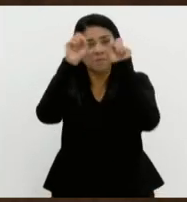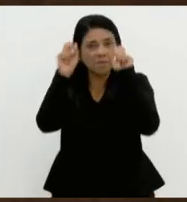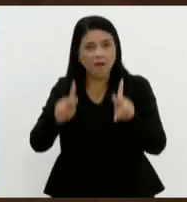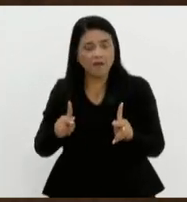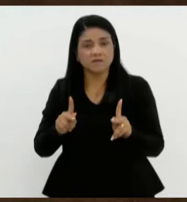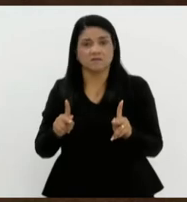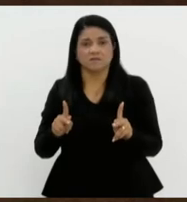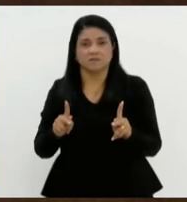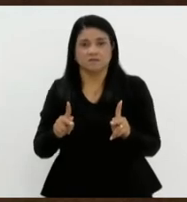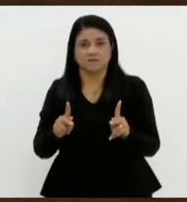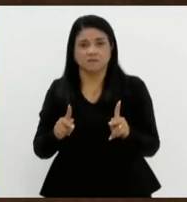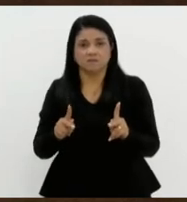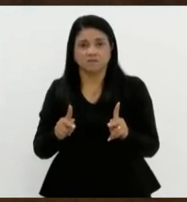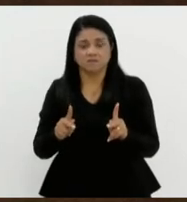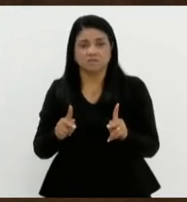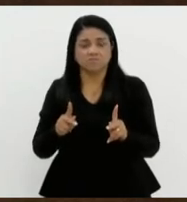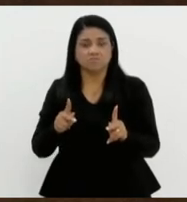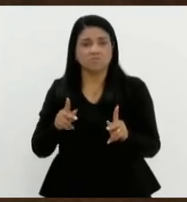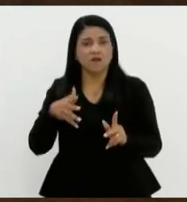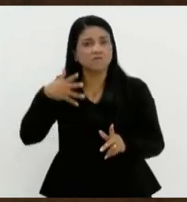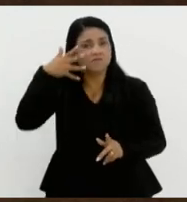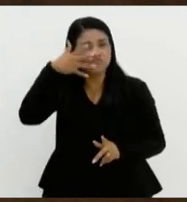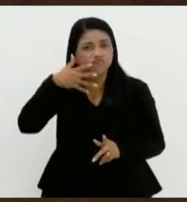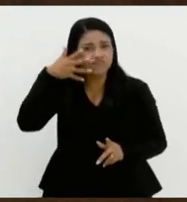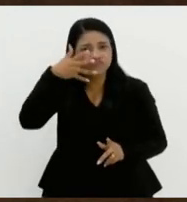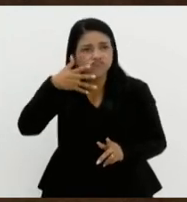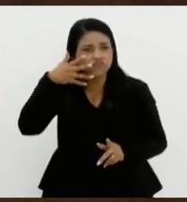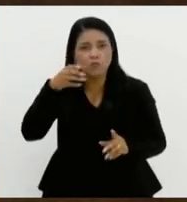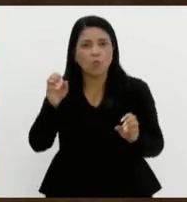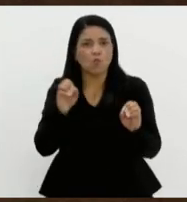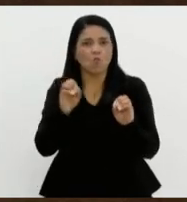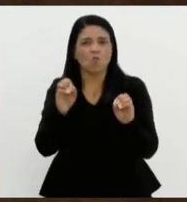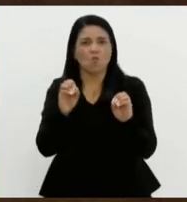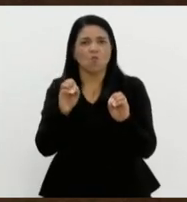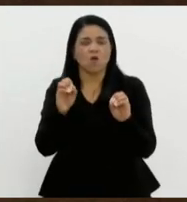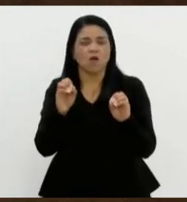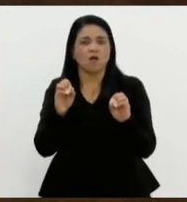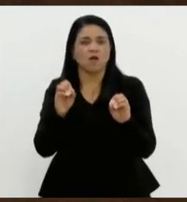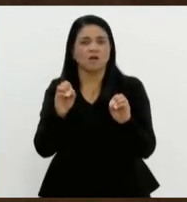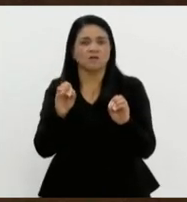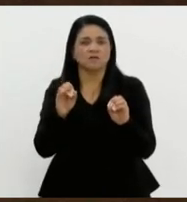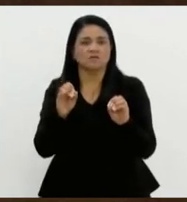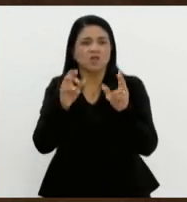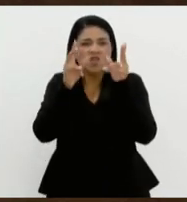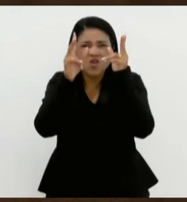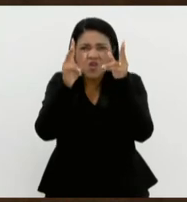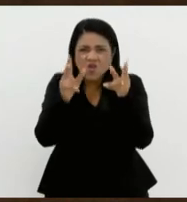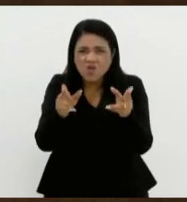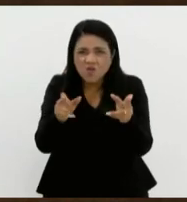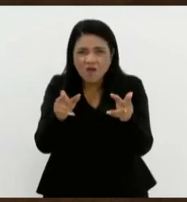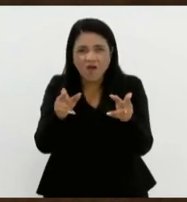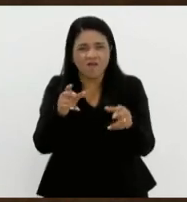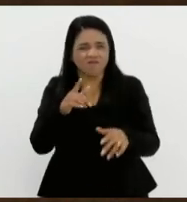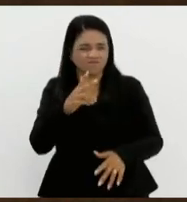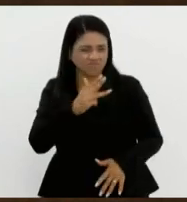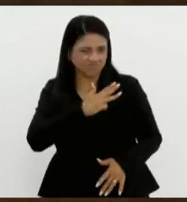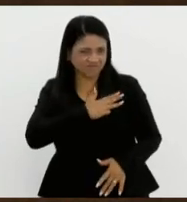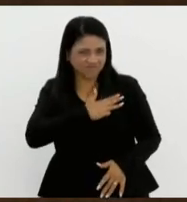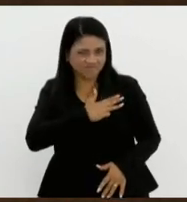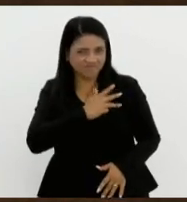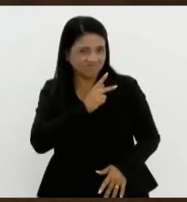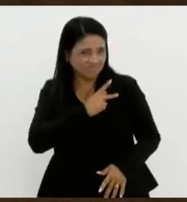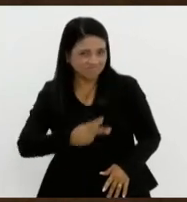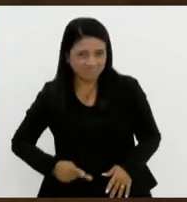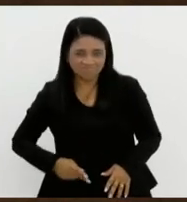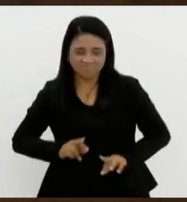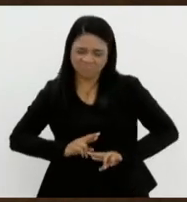declarações minimamente tão escrachadas, tão lamentáveis e tristes como fez o chefe de Estado brasileiro. Aqui não